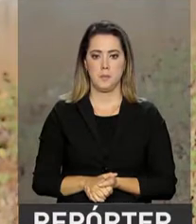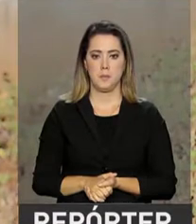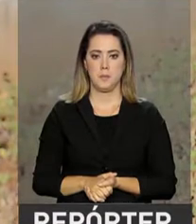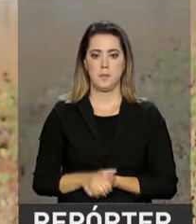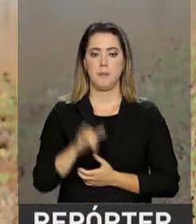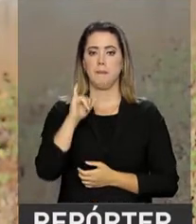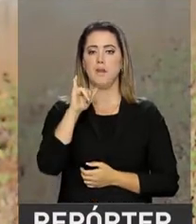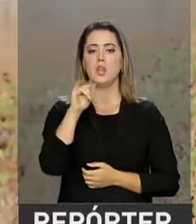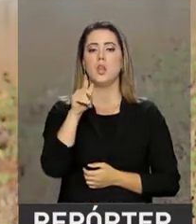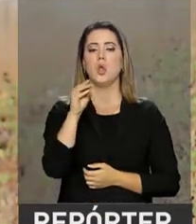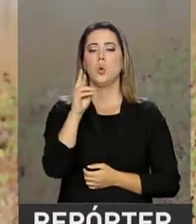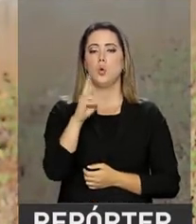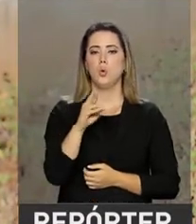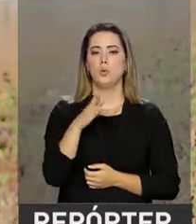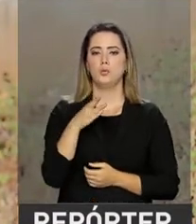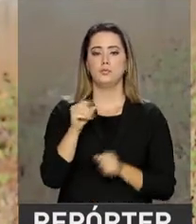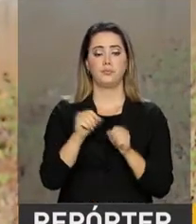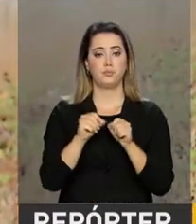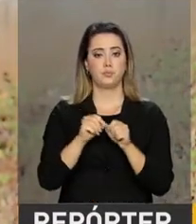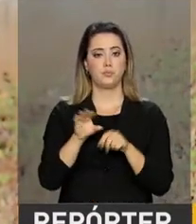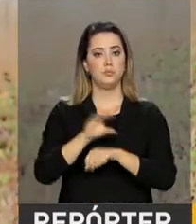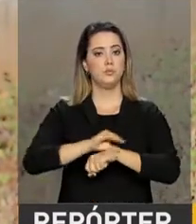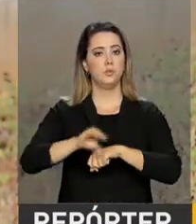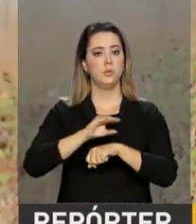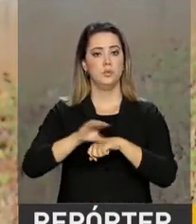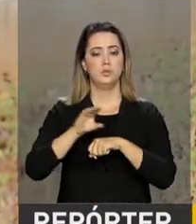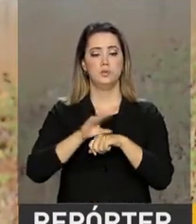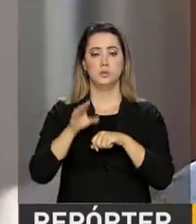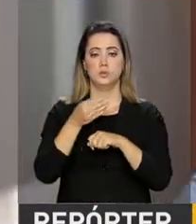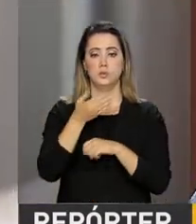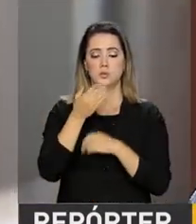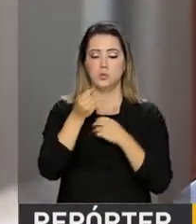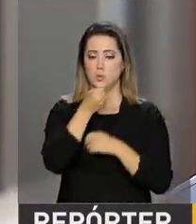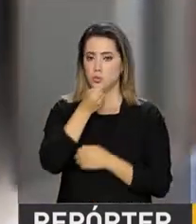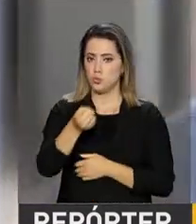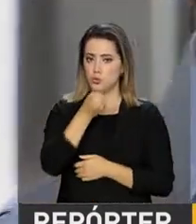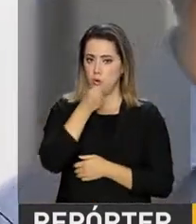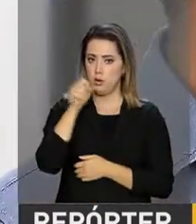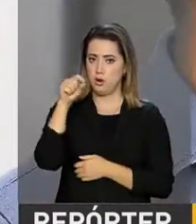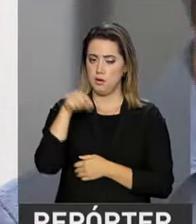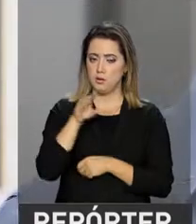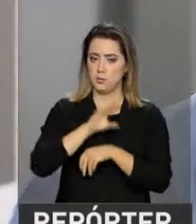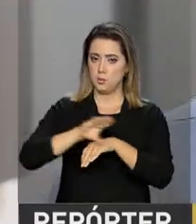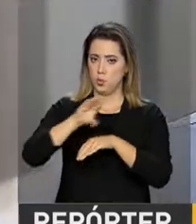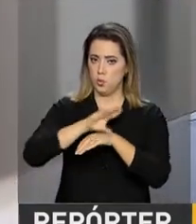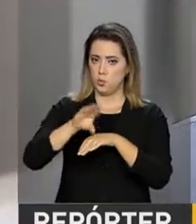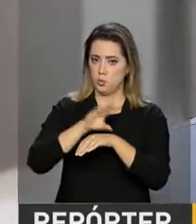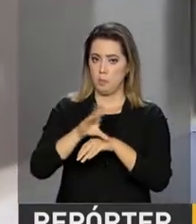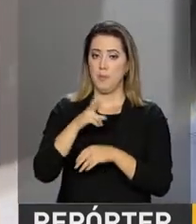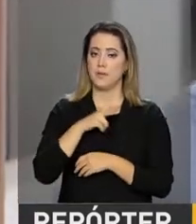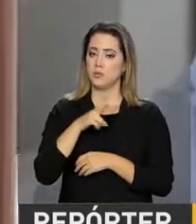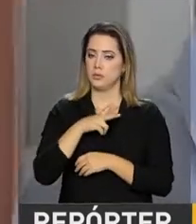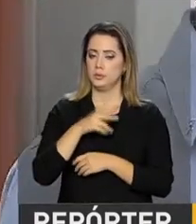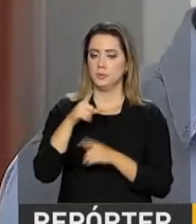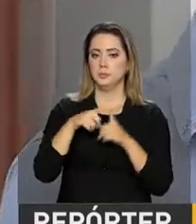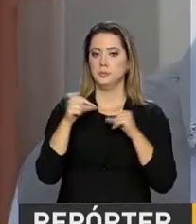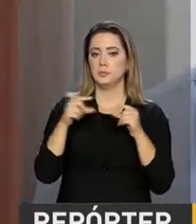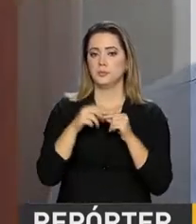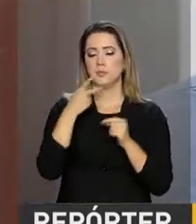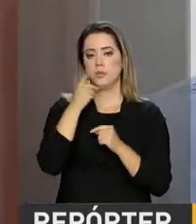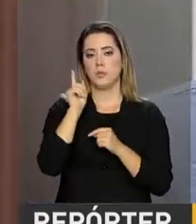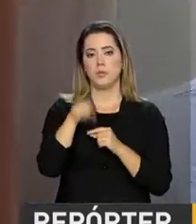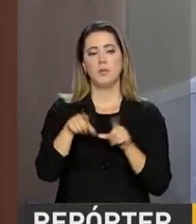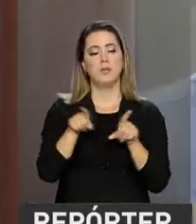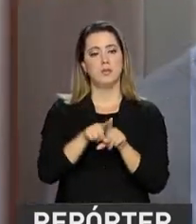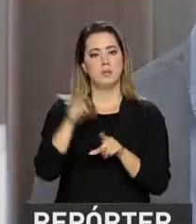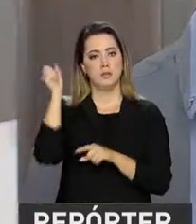Igor cursa jornalismo em uma instituição particular em Brasília. Hoje, no último semestre, o estudante lembra que não foi fácil conseguir